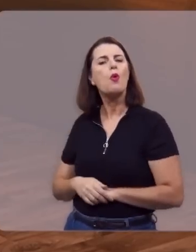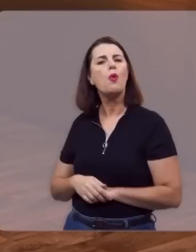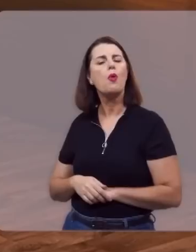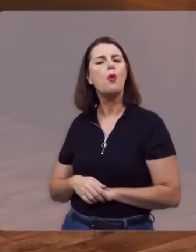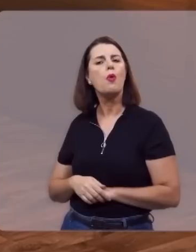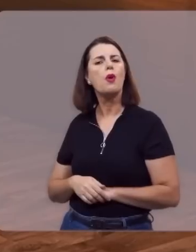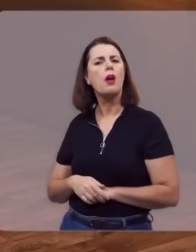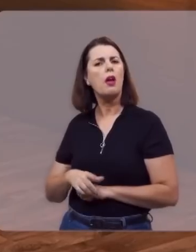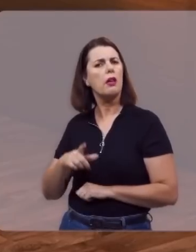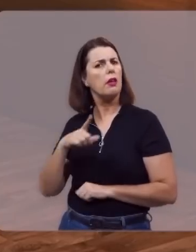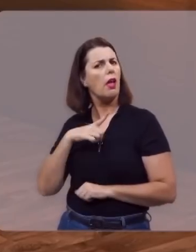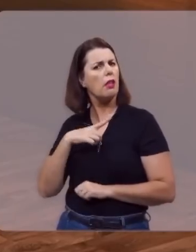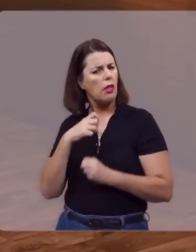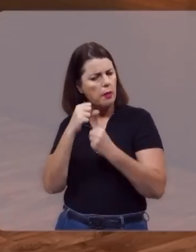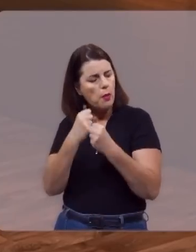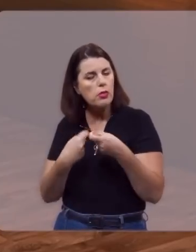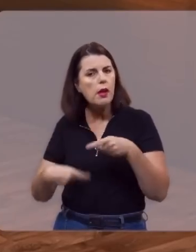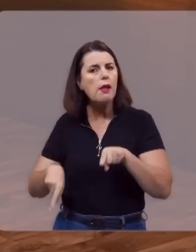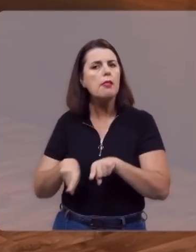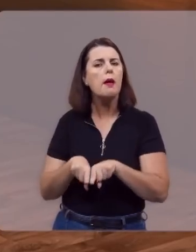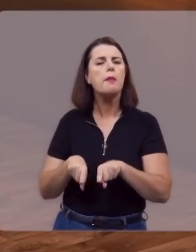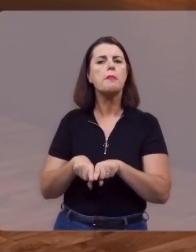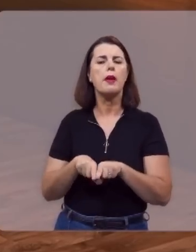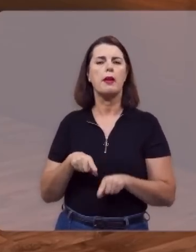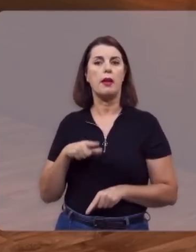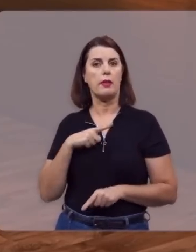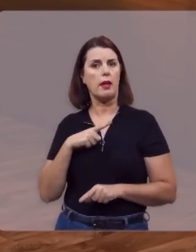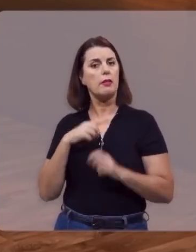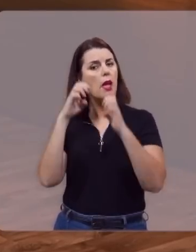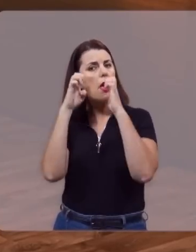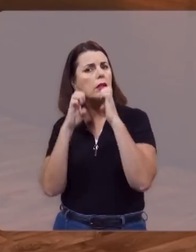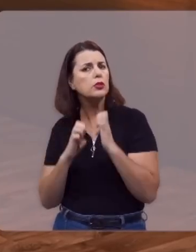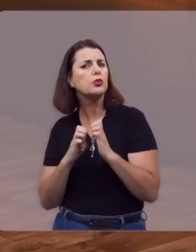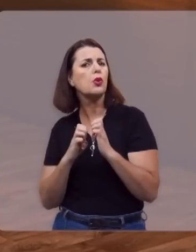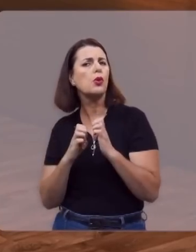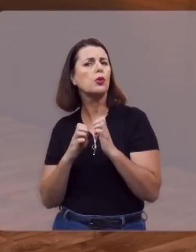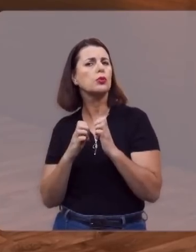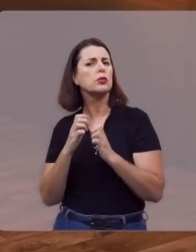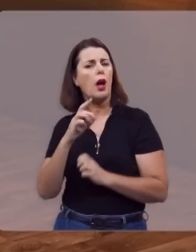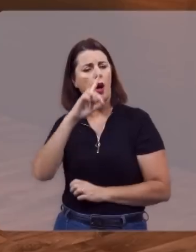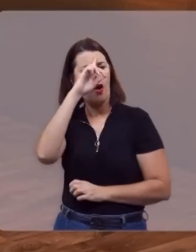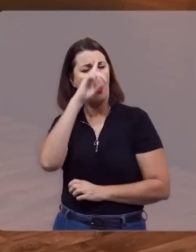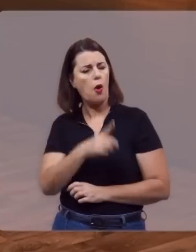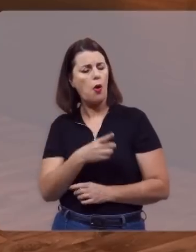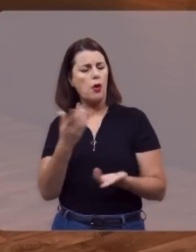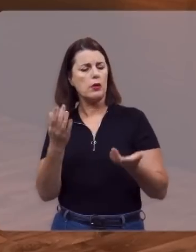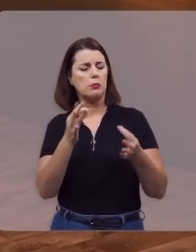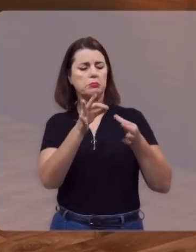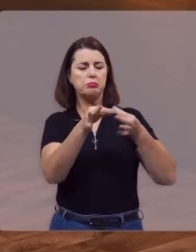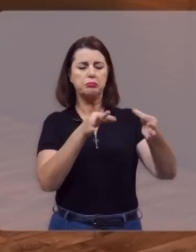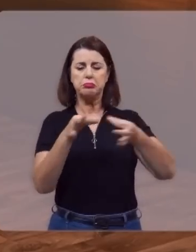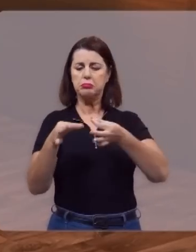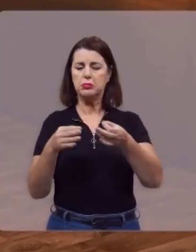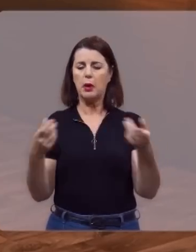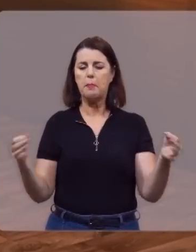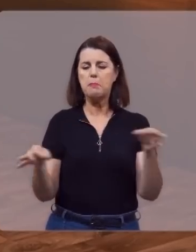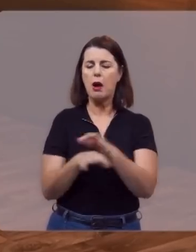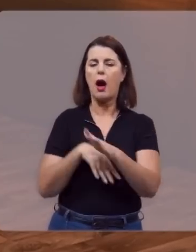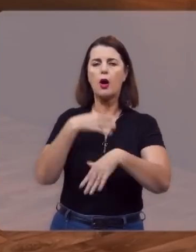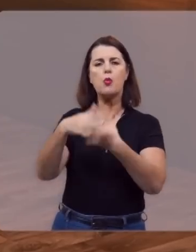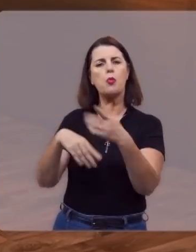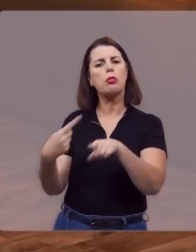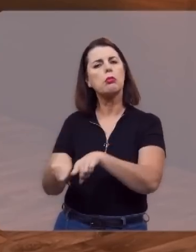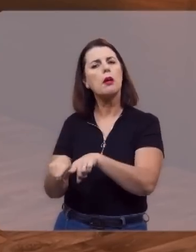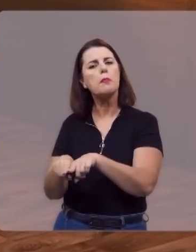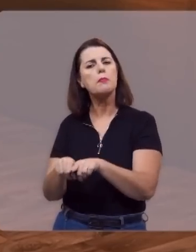têm estratificação de poder, que tem uma estrutura da ordem da desordem, que Paulo vai